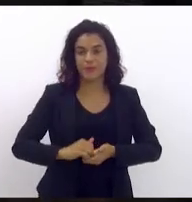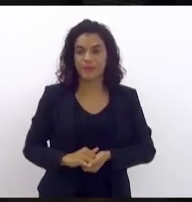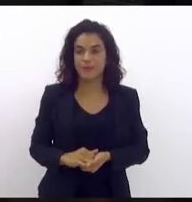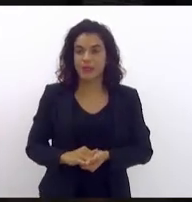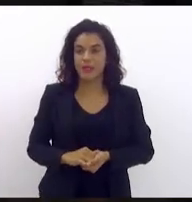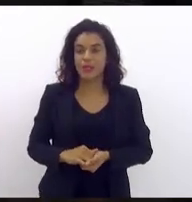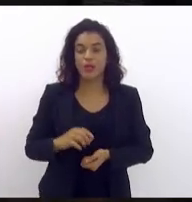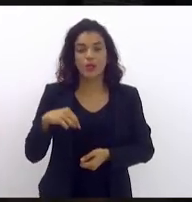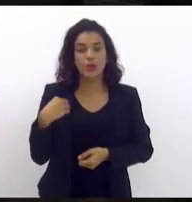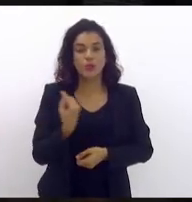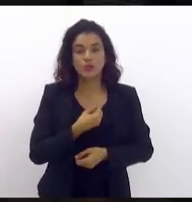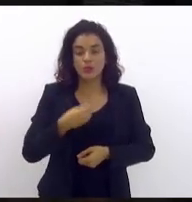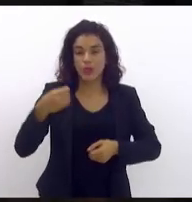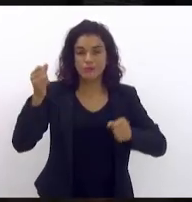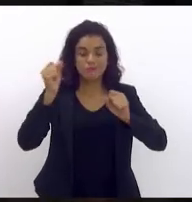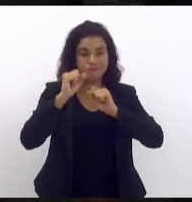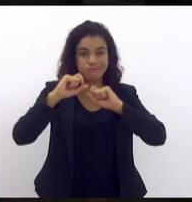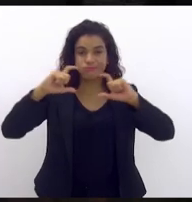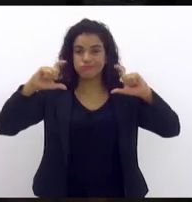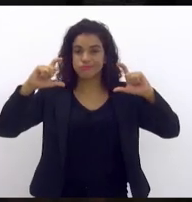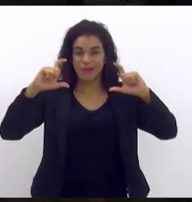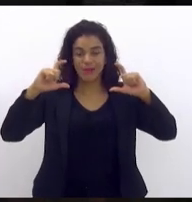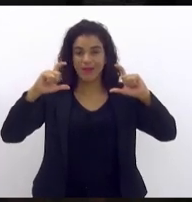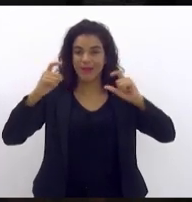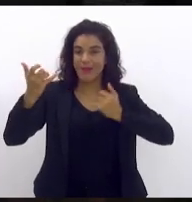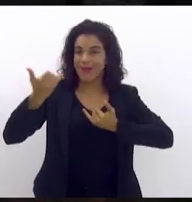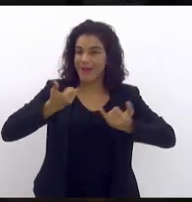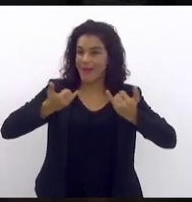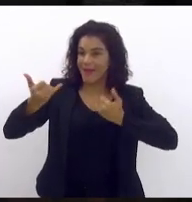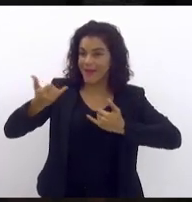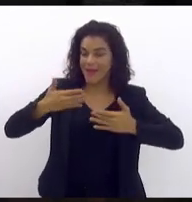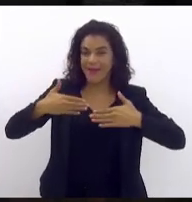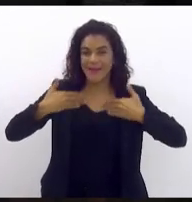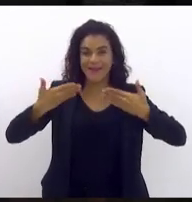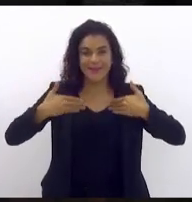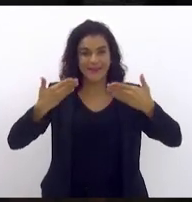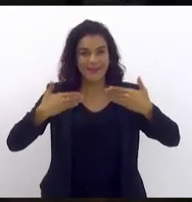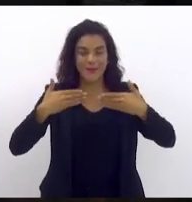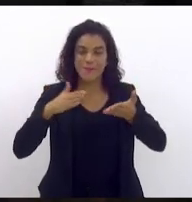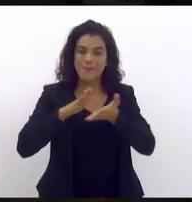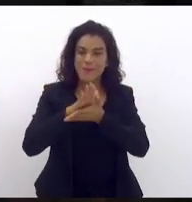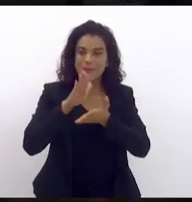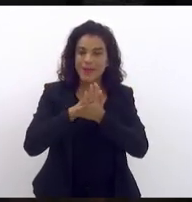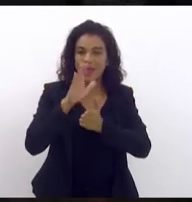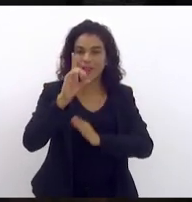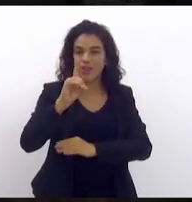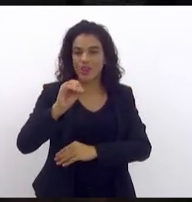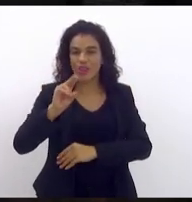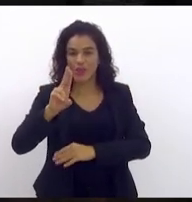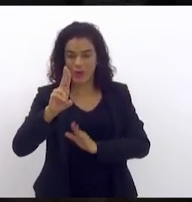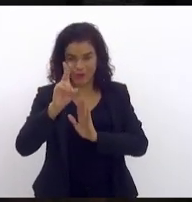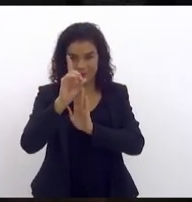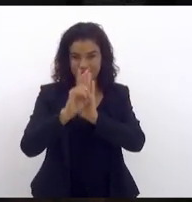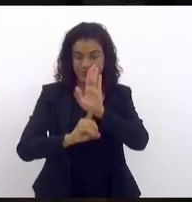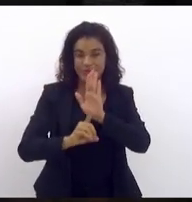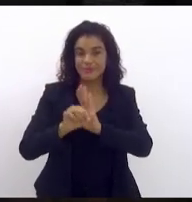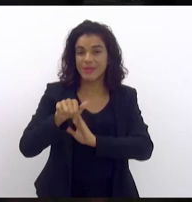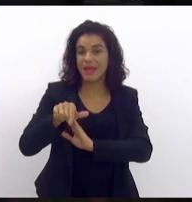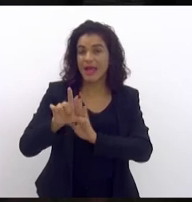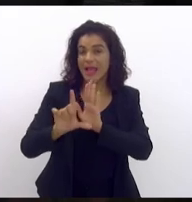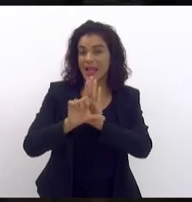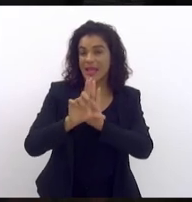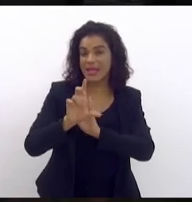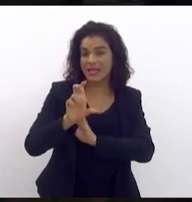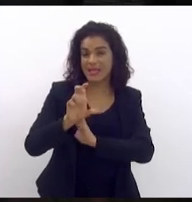hoje nós acordamos com uma grata notícia publicada no Diário Oficial a lei